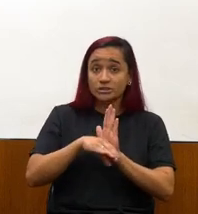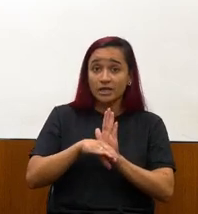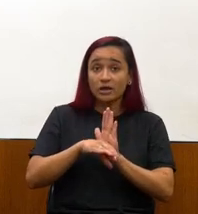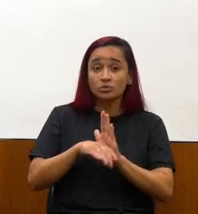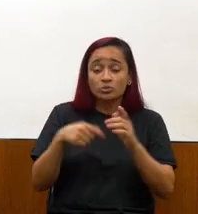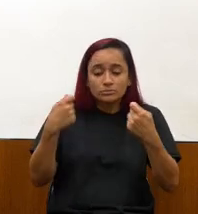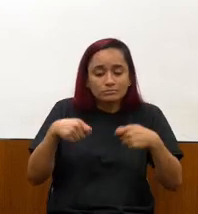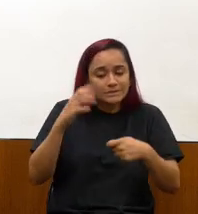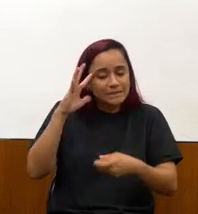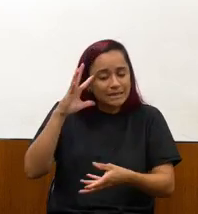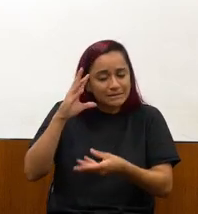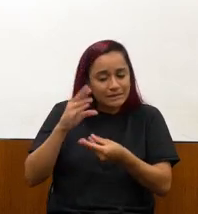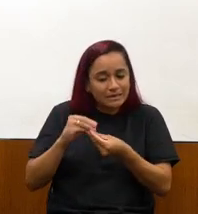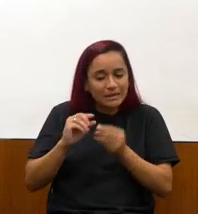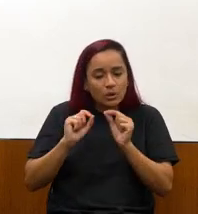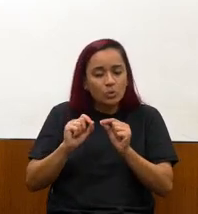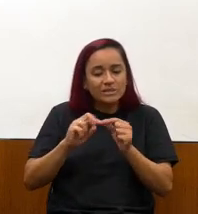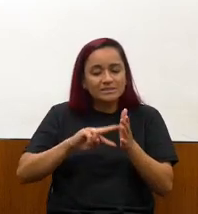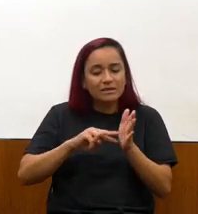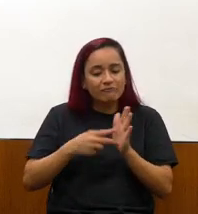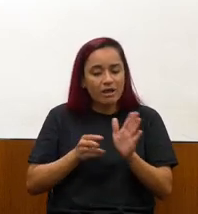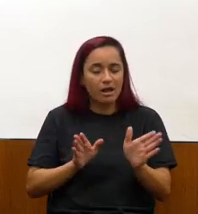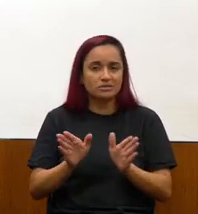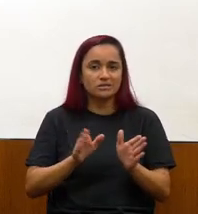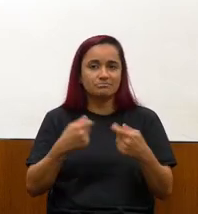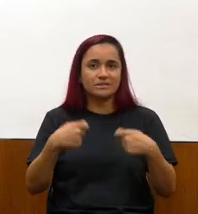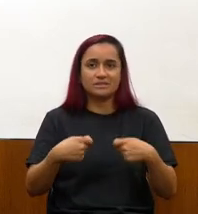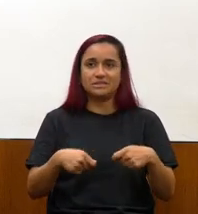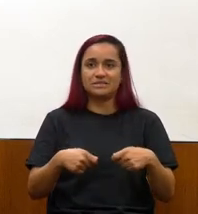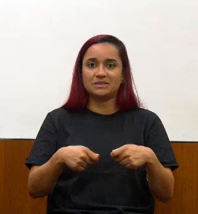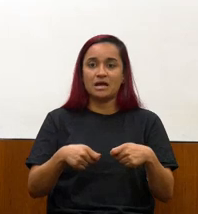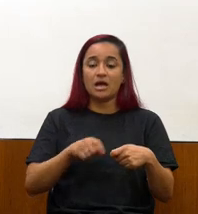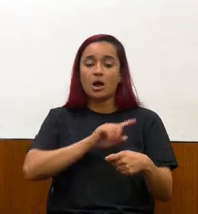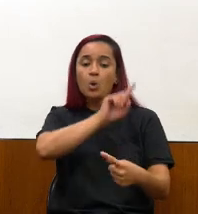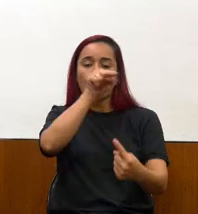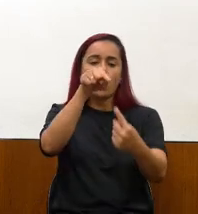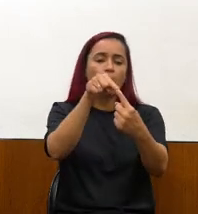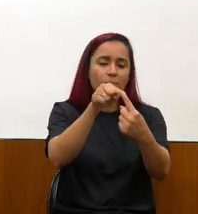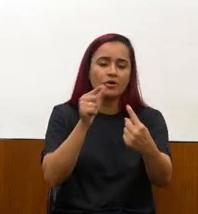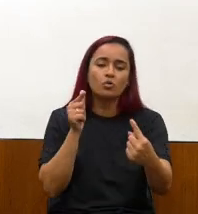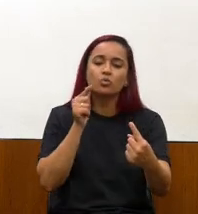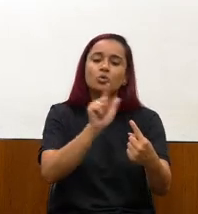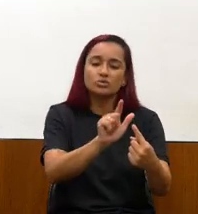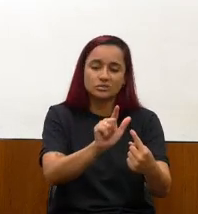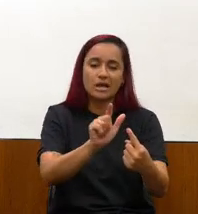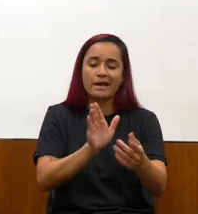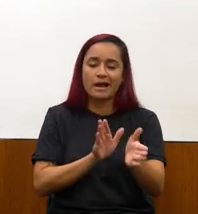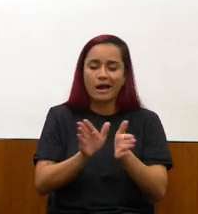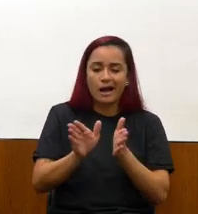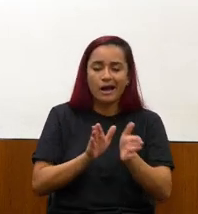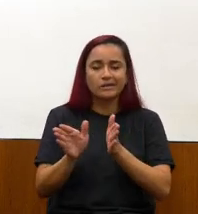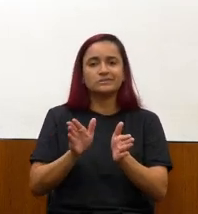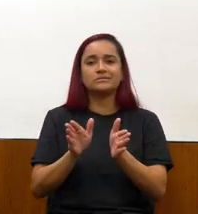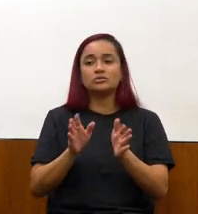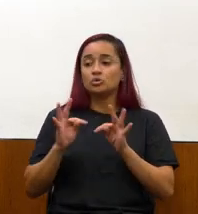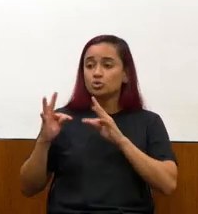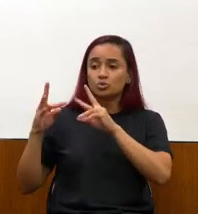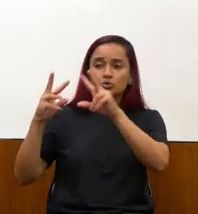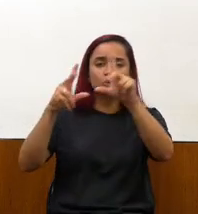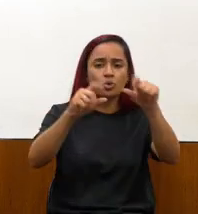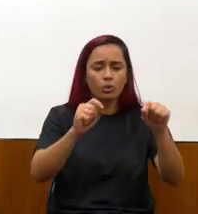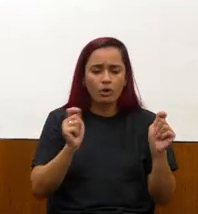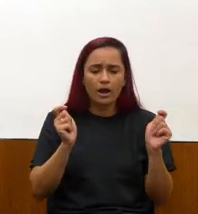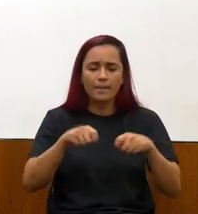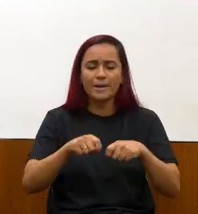entender que é o que é acessível. Ou seja, é aquilo que é atingível. É aquilo que todo mundo tem que estar. Se existe